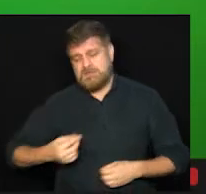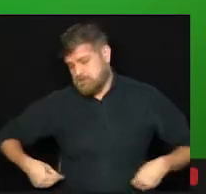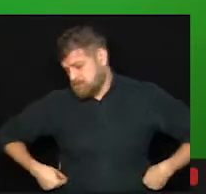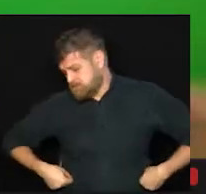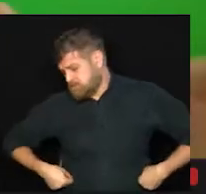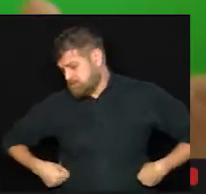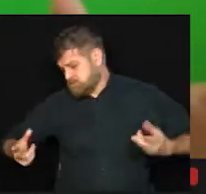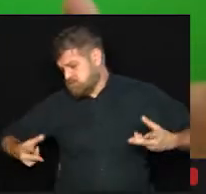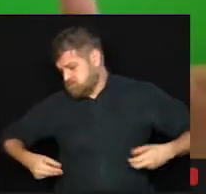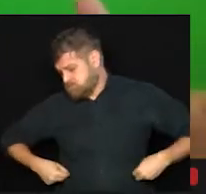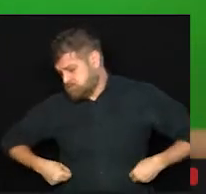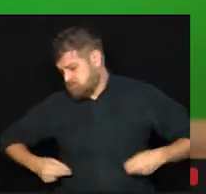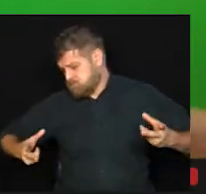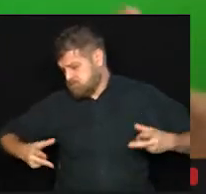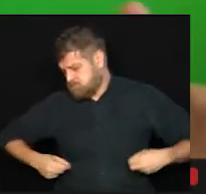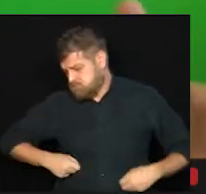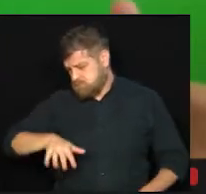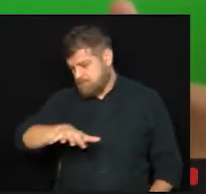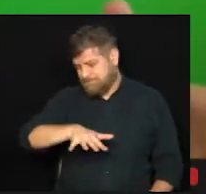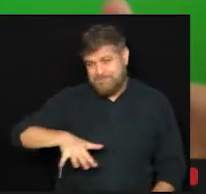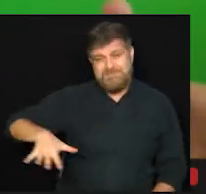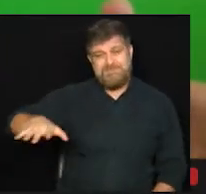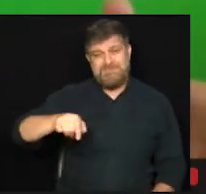que um determinado setor